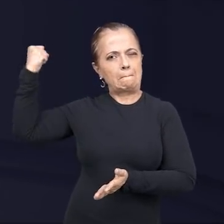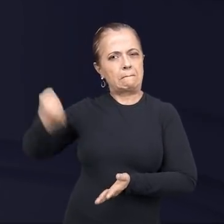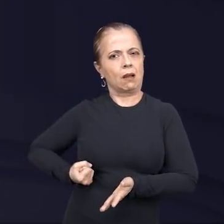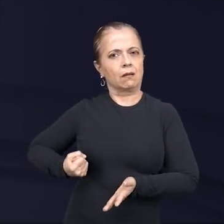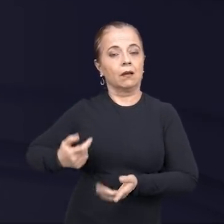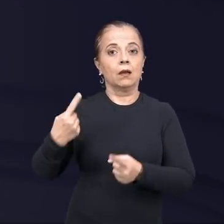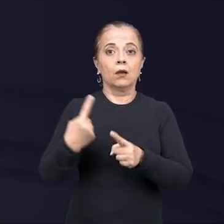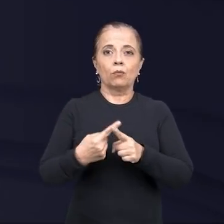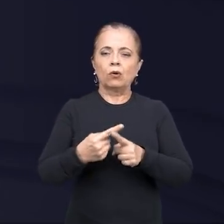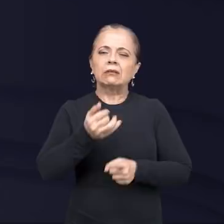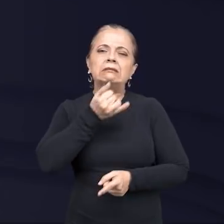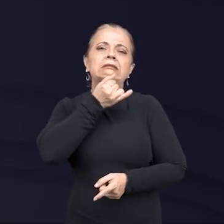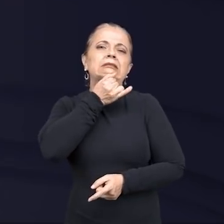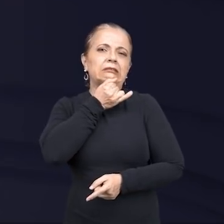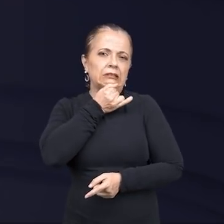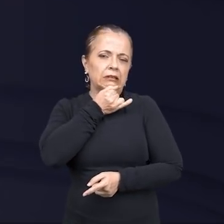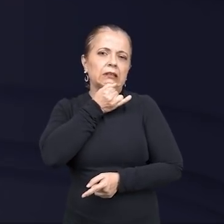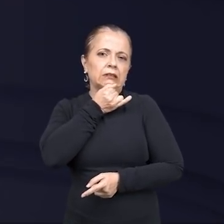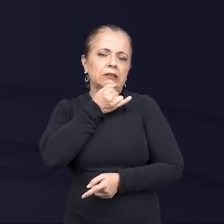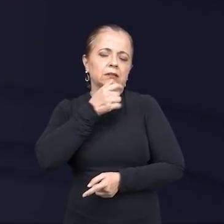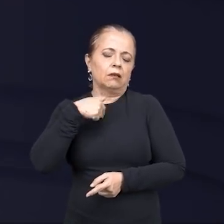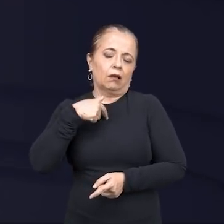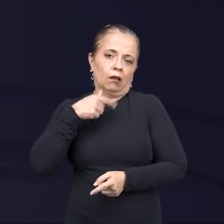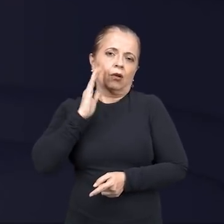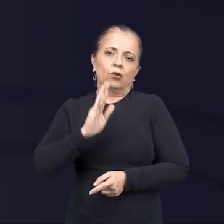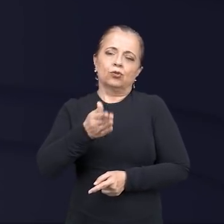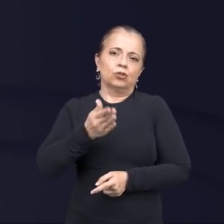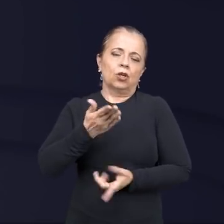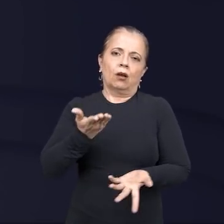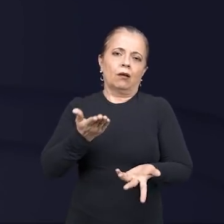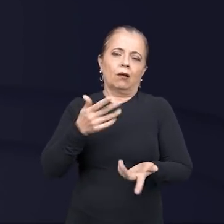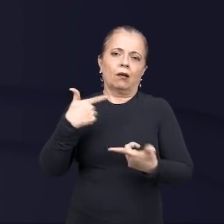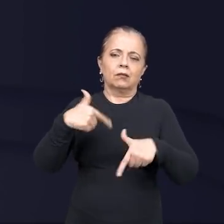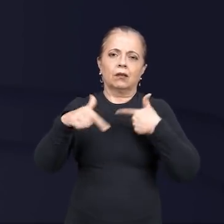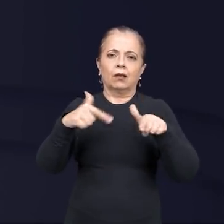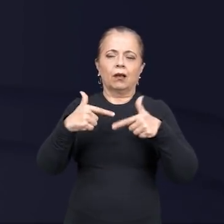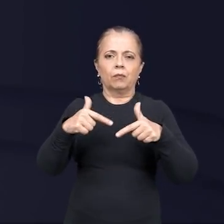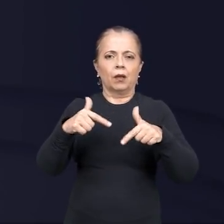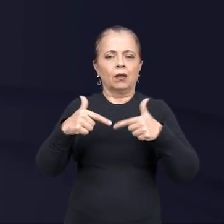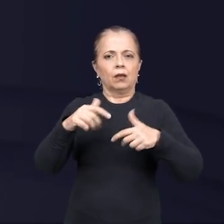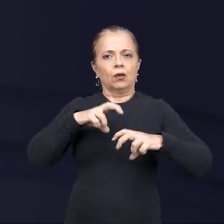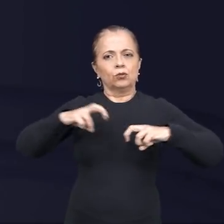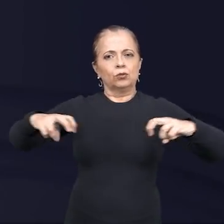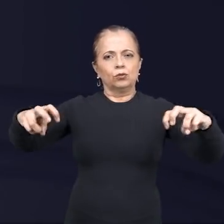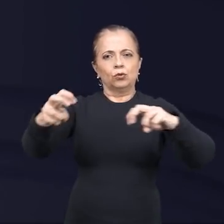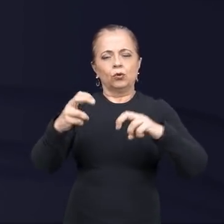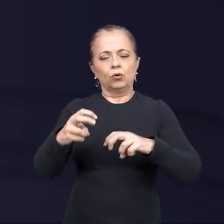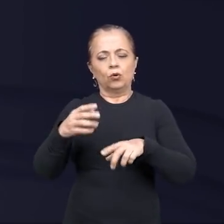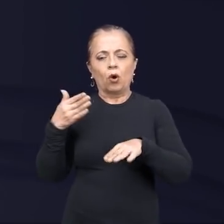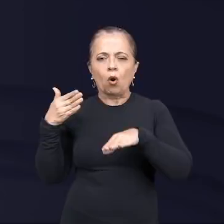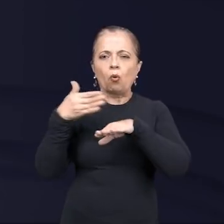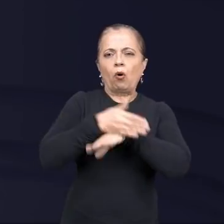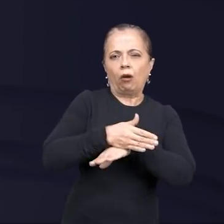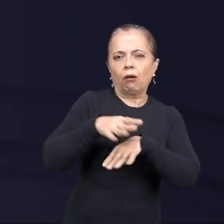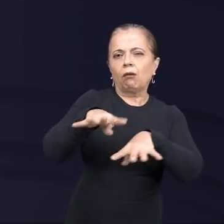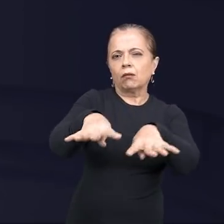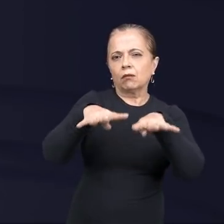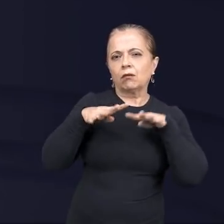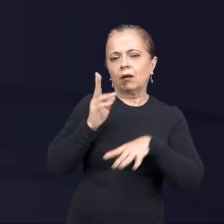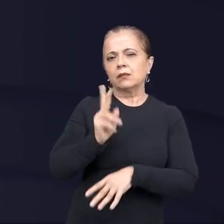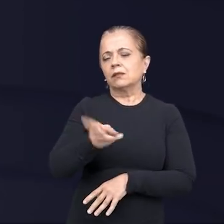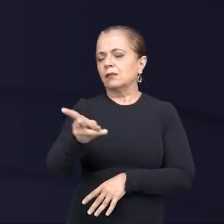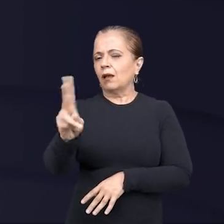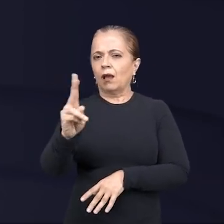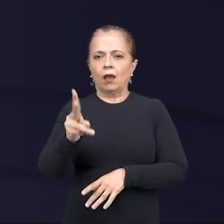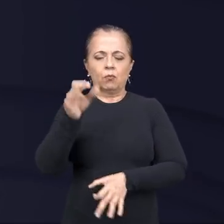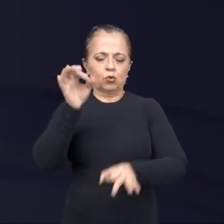triste, né, para todos nós. Eu trabalhei em júri por mais de 20 anos, eu entro e saio de plenário com